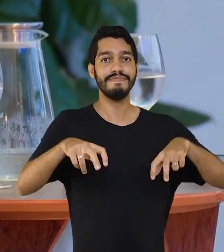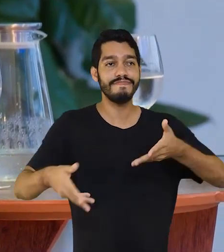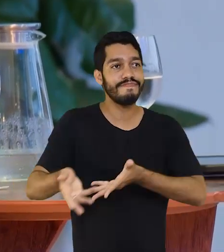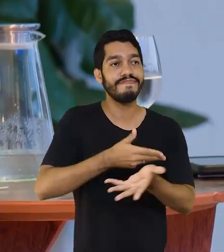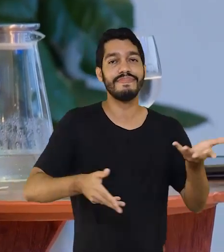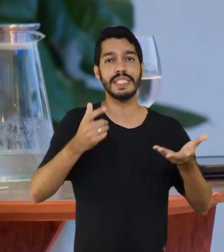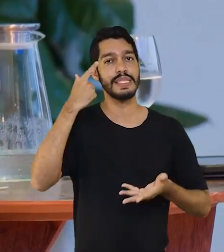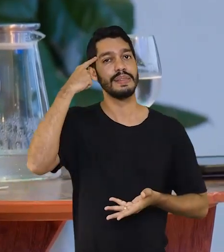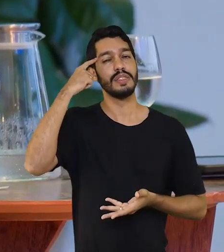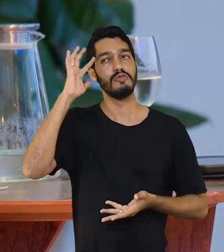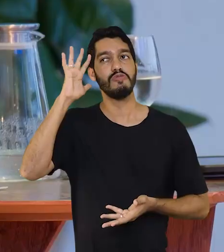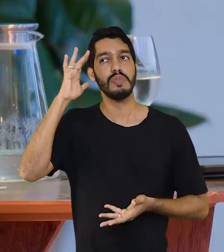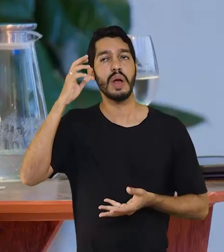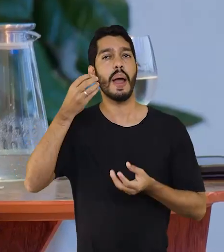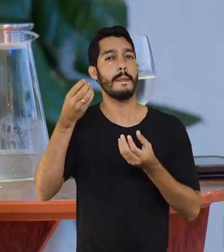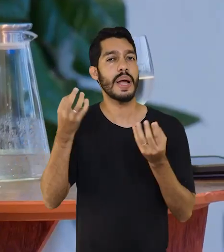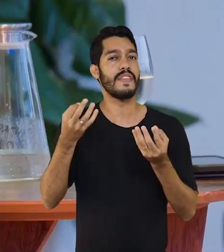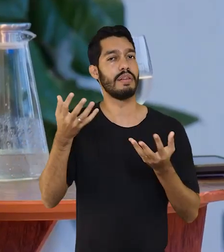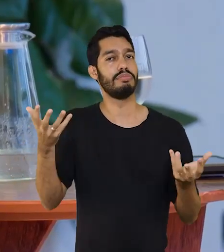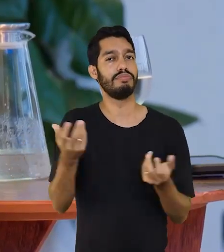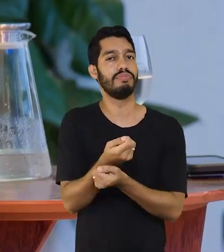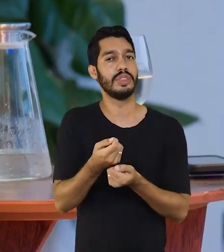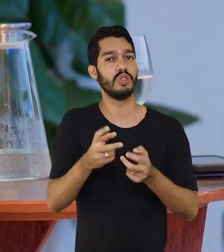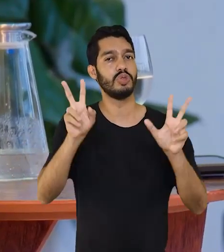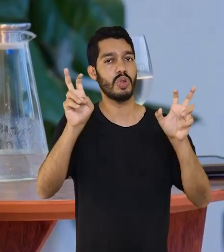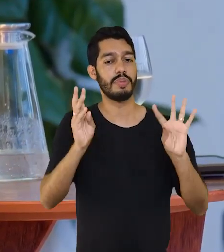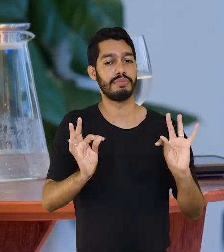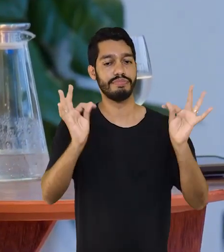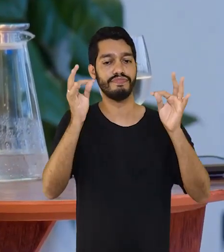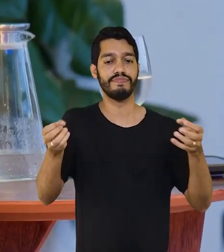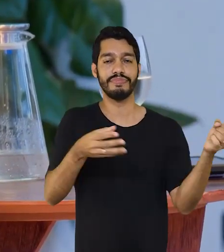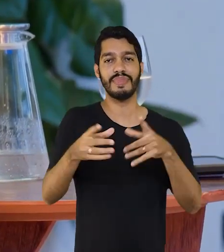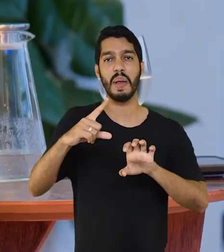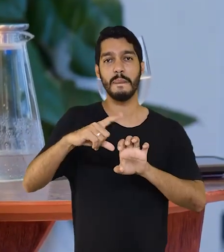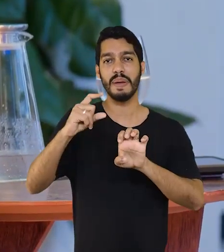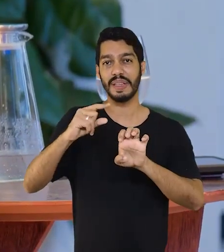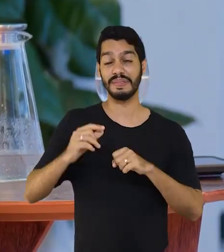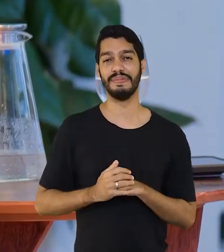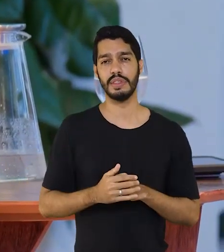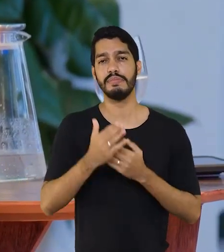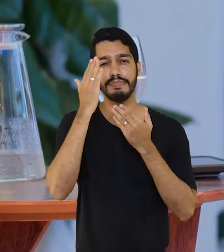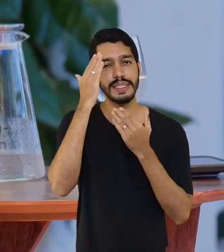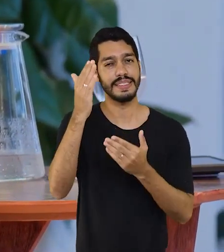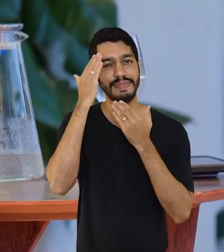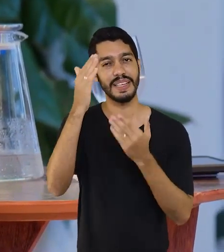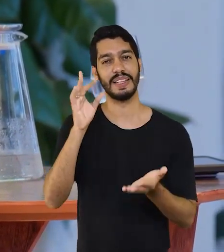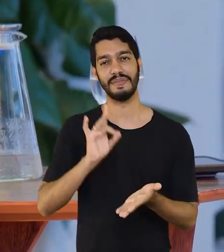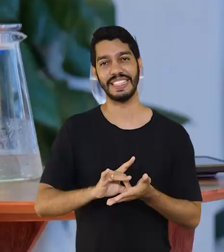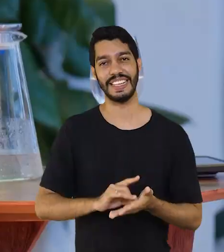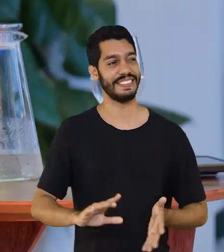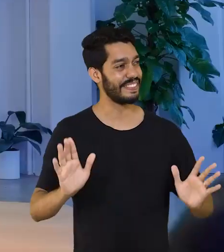hub de mentes brilhantes, inquietas e desenvolvimento de inovação e tecnologia e empreendedorismo como um todo.